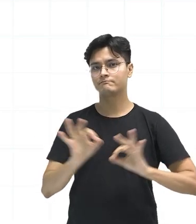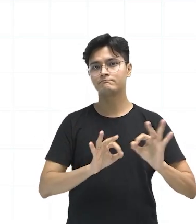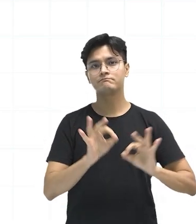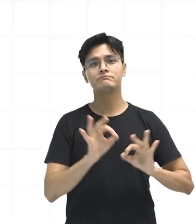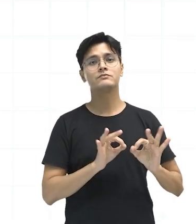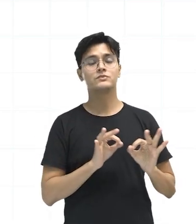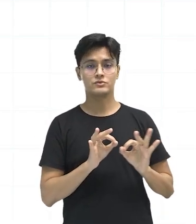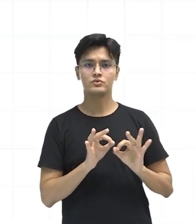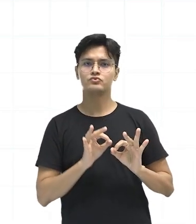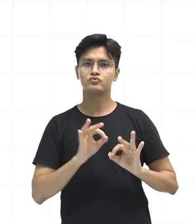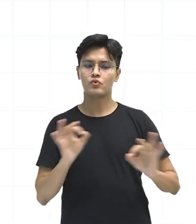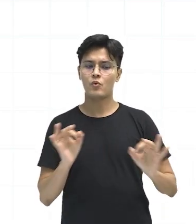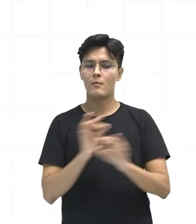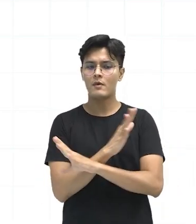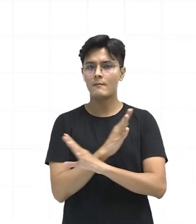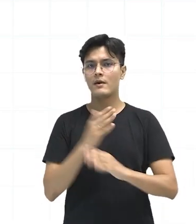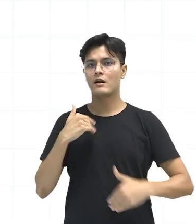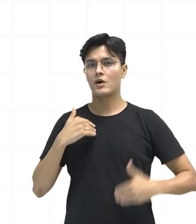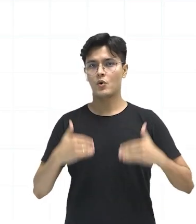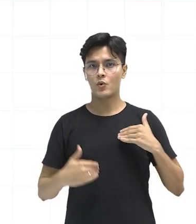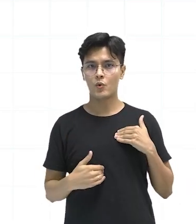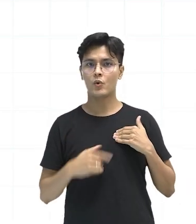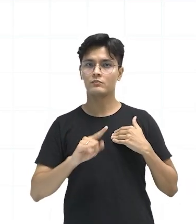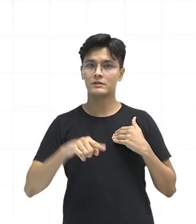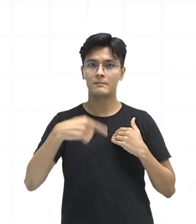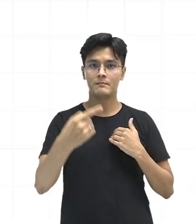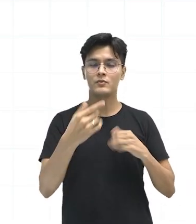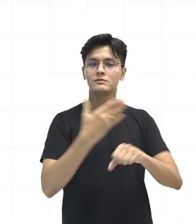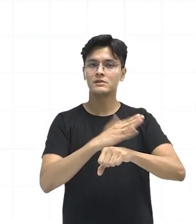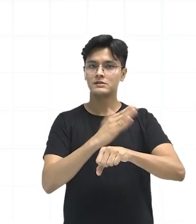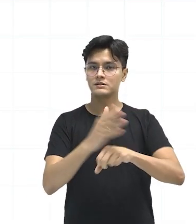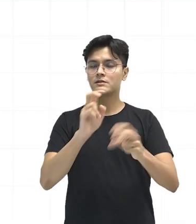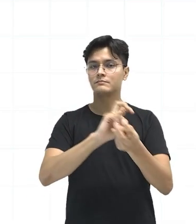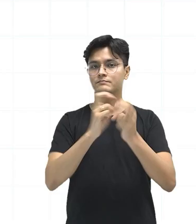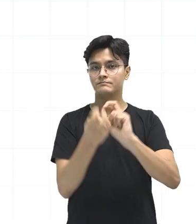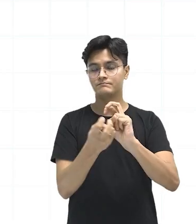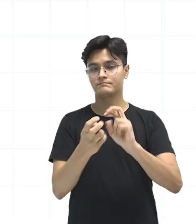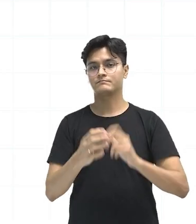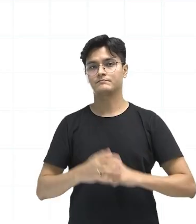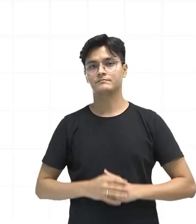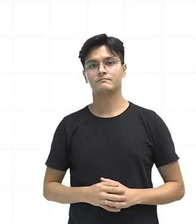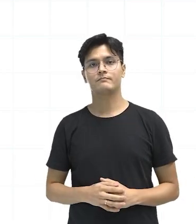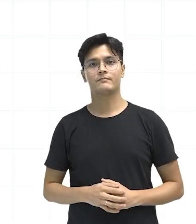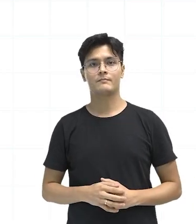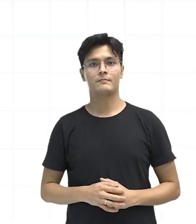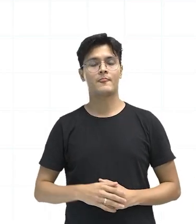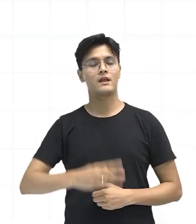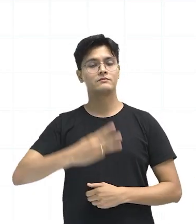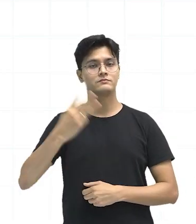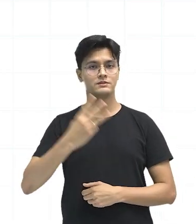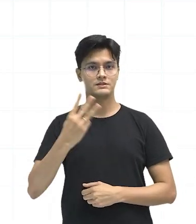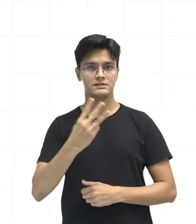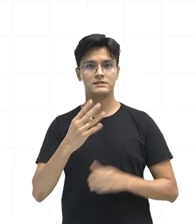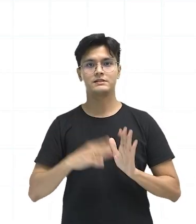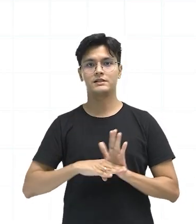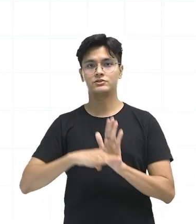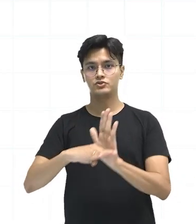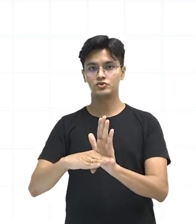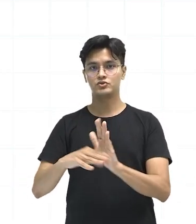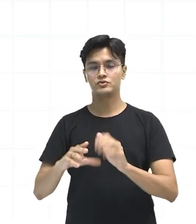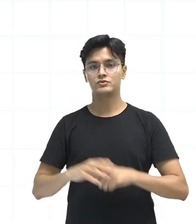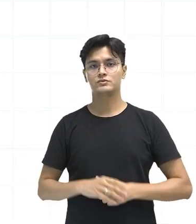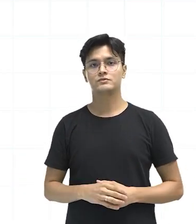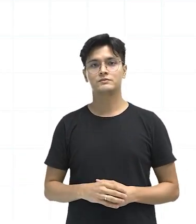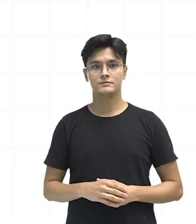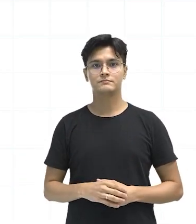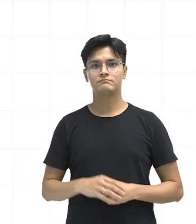o seu corpo, né, para a luta, para o jogo. Terceiro benefício, melhora os seus reflexos.